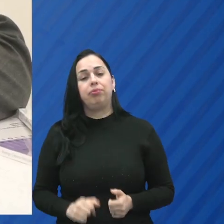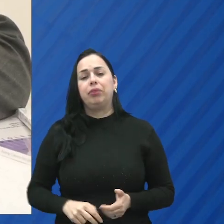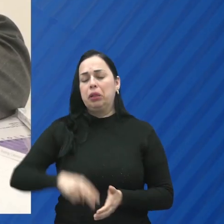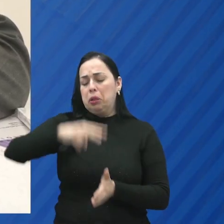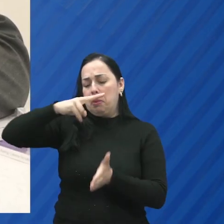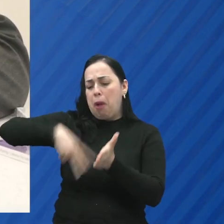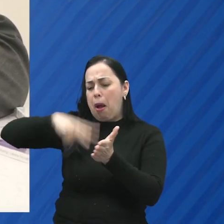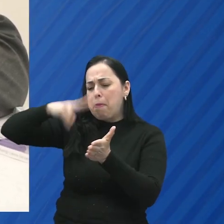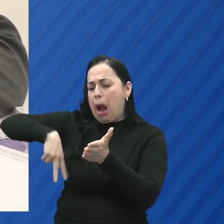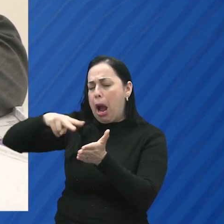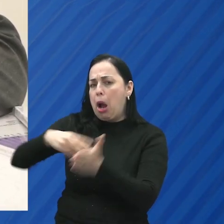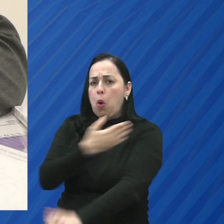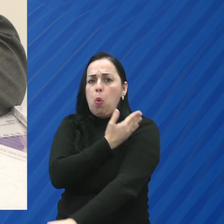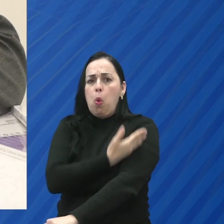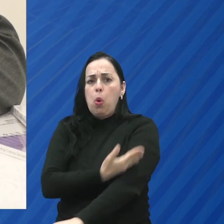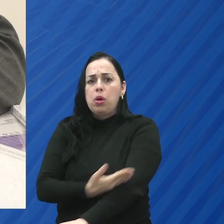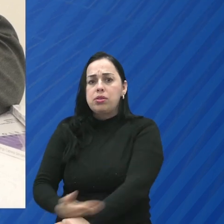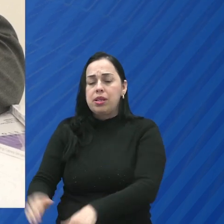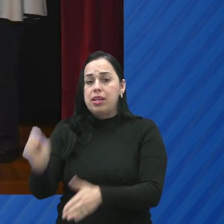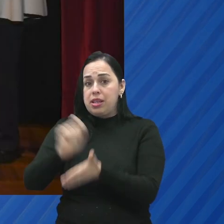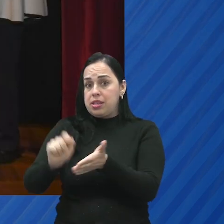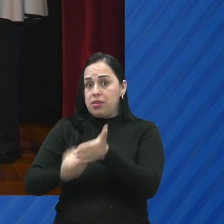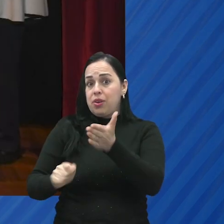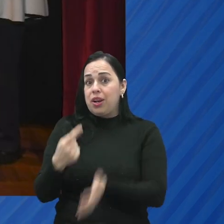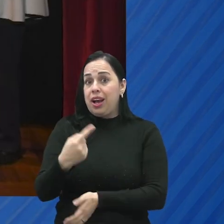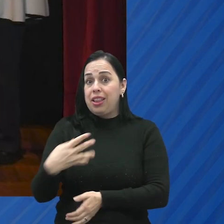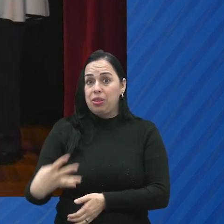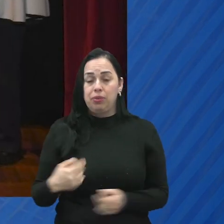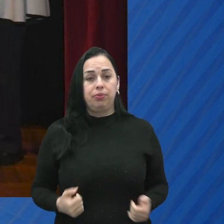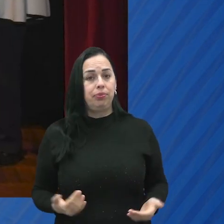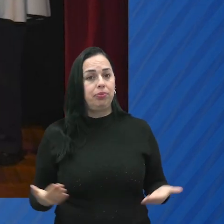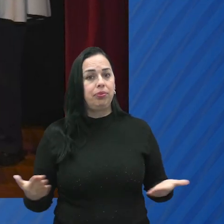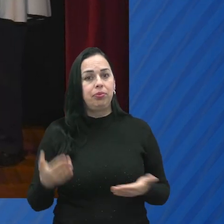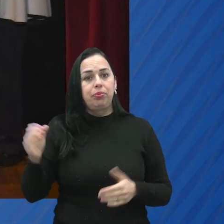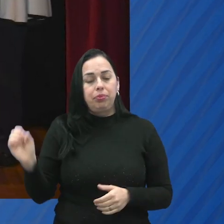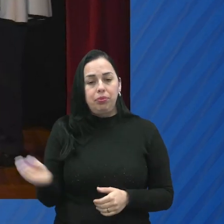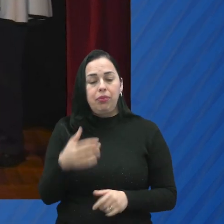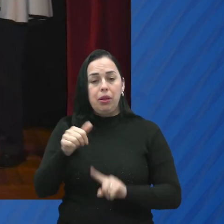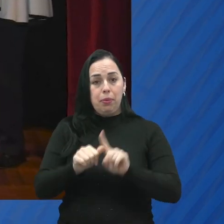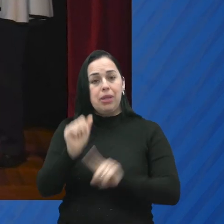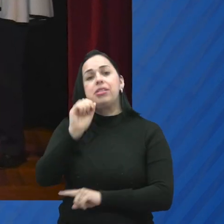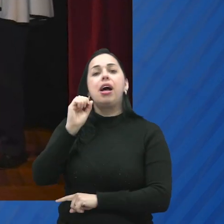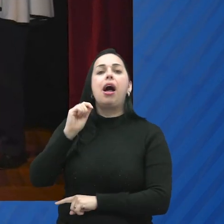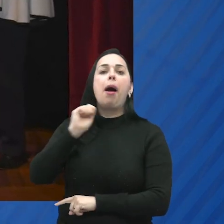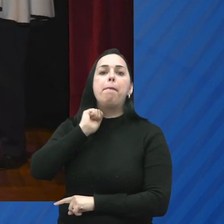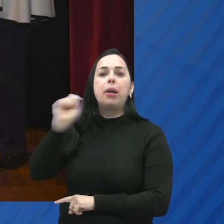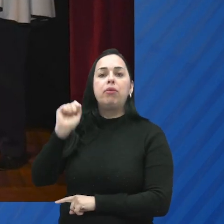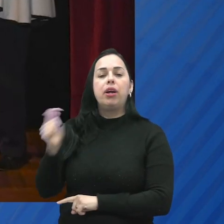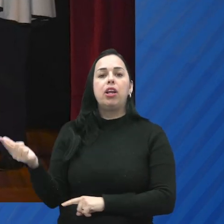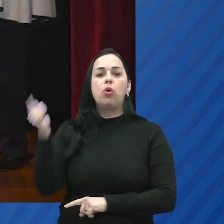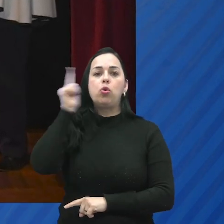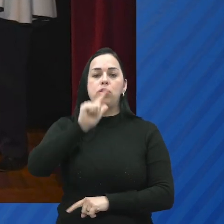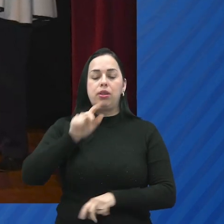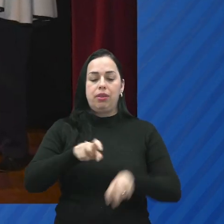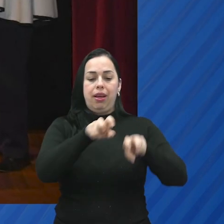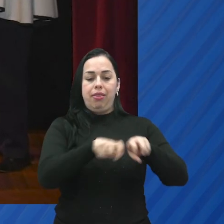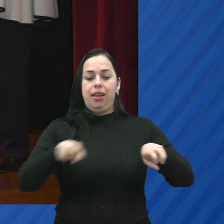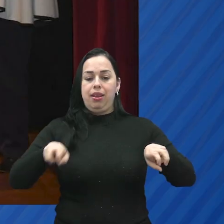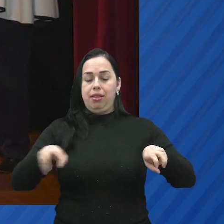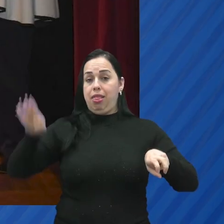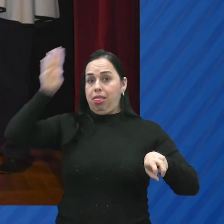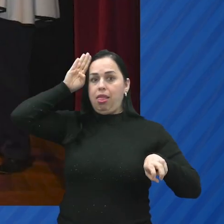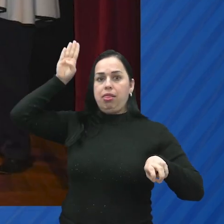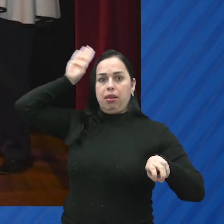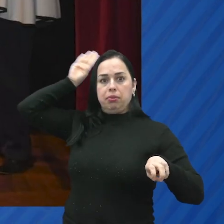assíduo, Cabreira é autor de 14 livros. Recentemente, em abril, concorreu à cadeira de número 7 da Academia Brasileira